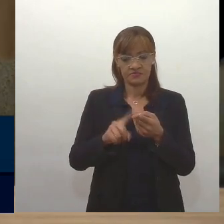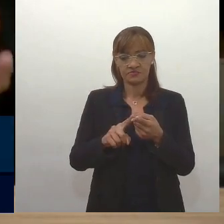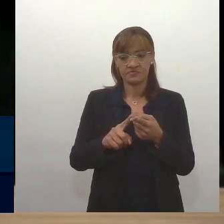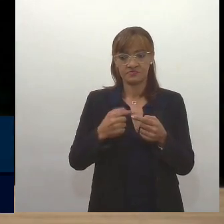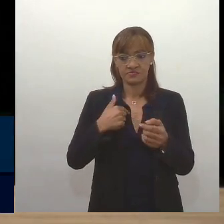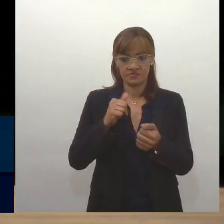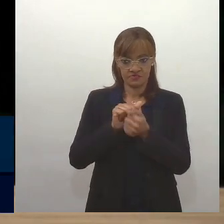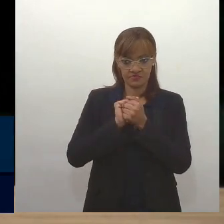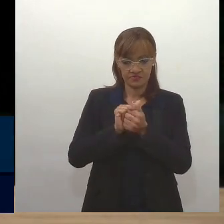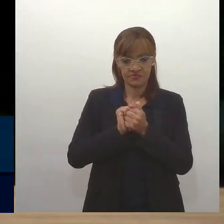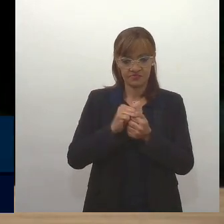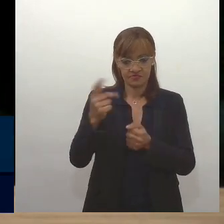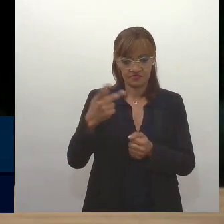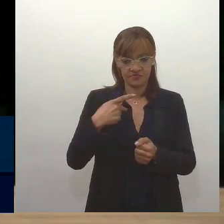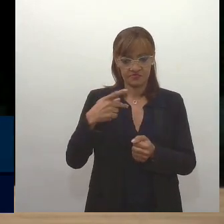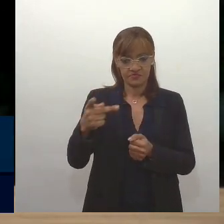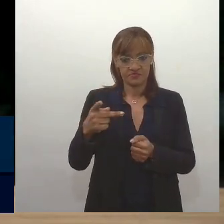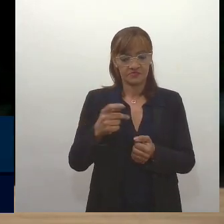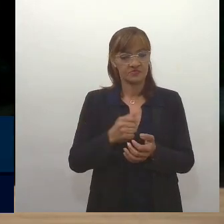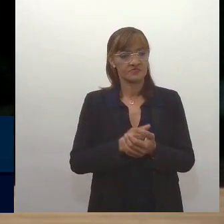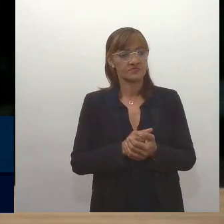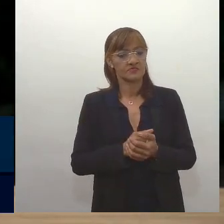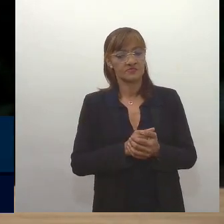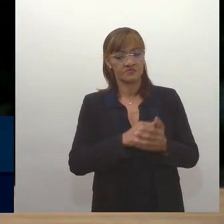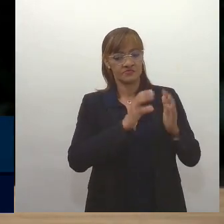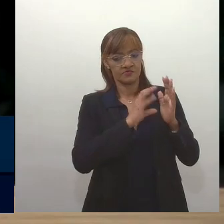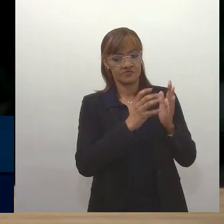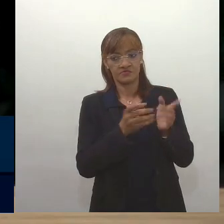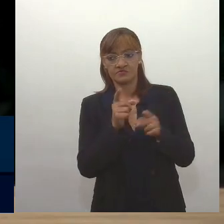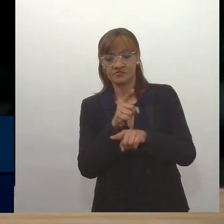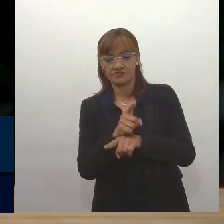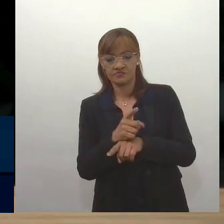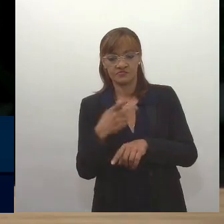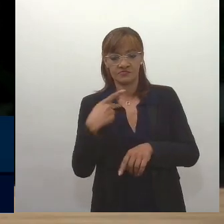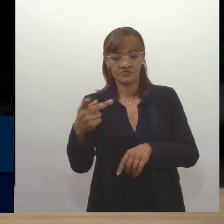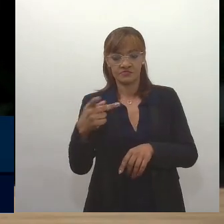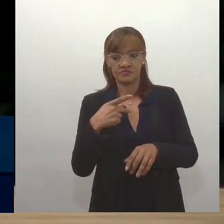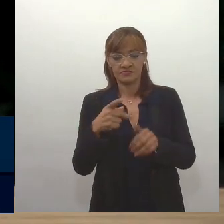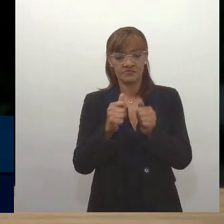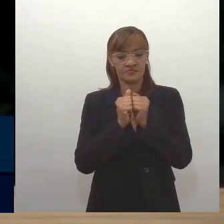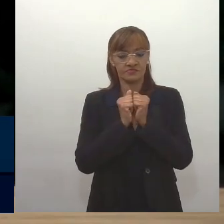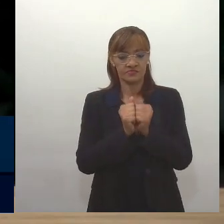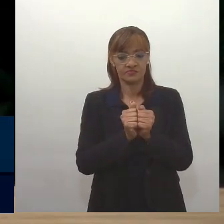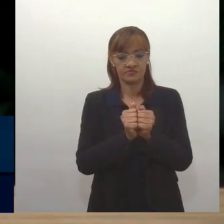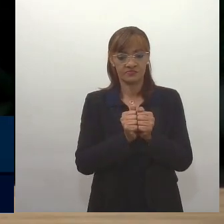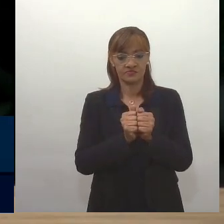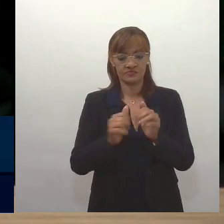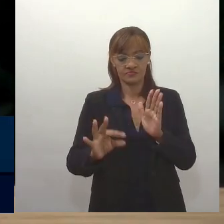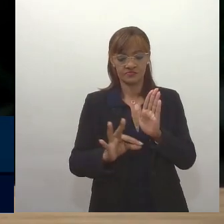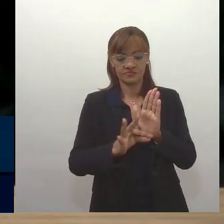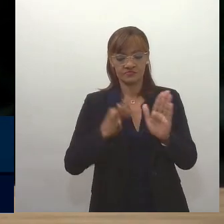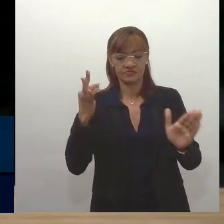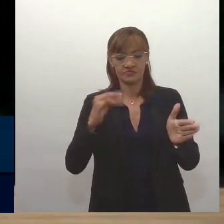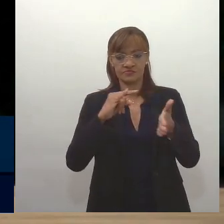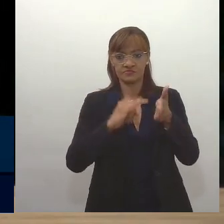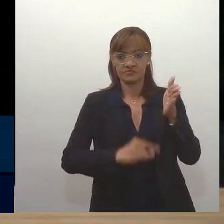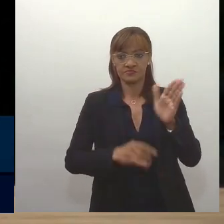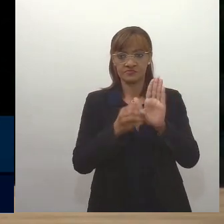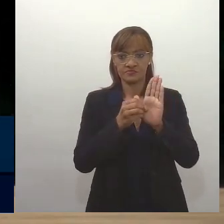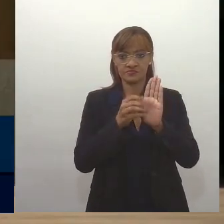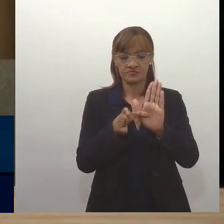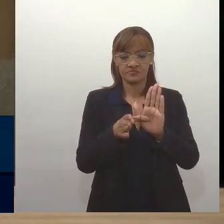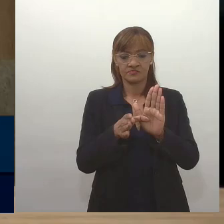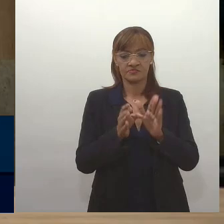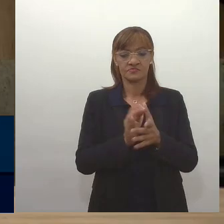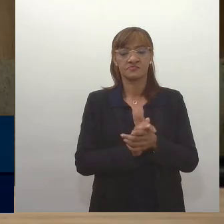situação e oposição para que nós possamos assinarmos juntos essa indicação e que seja encaminhar